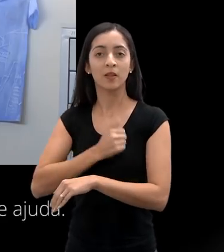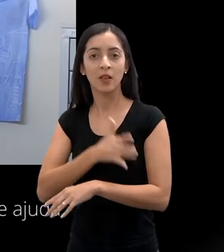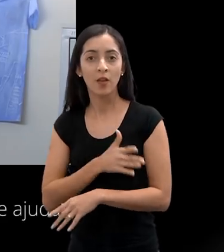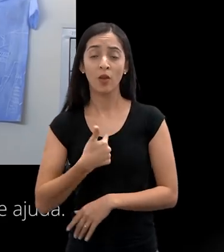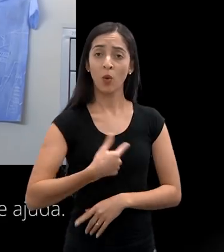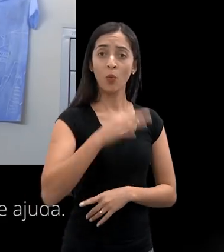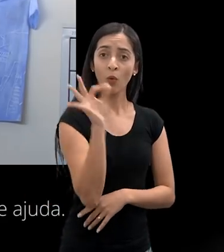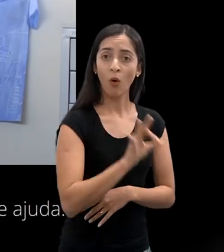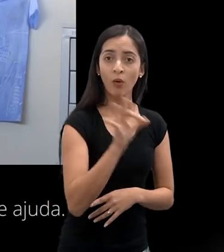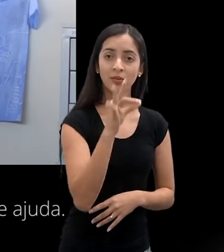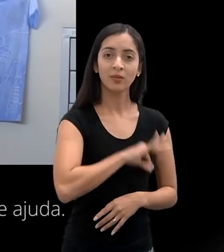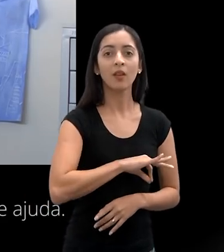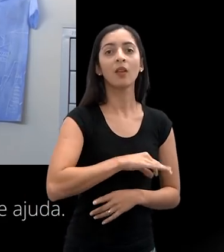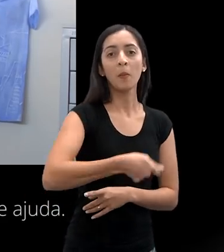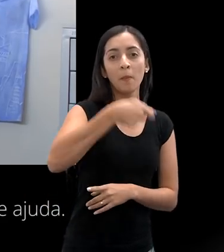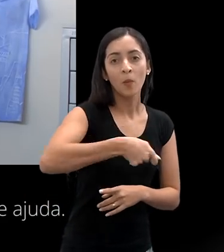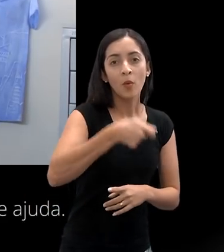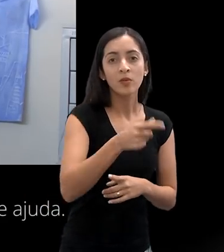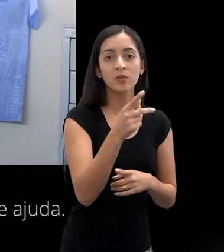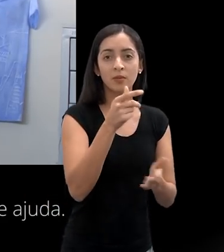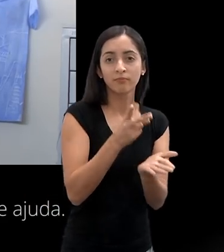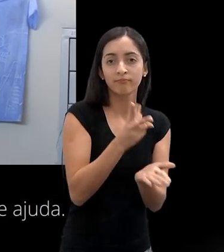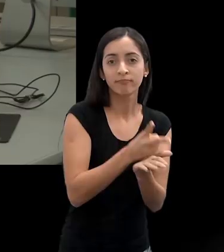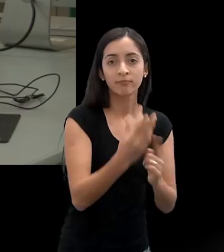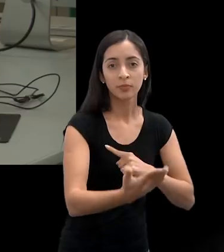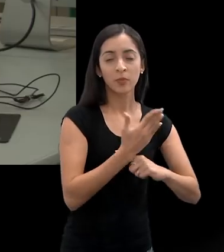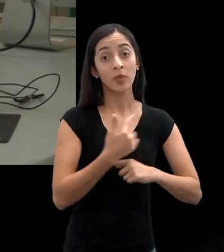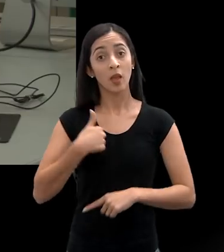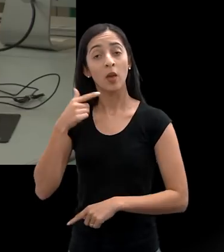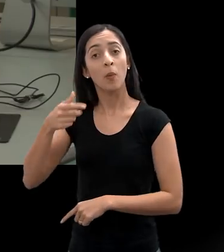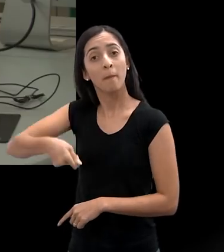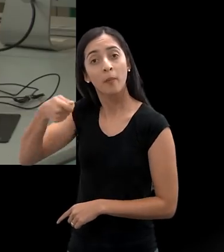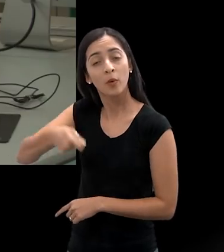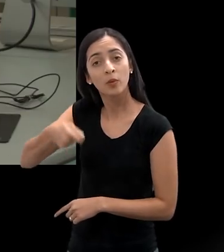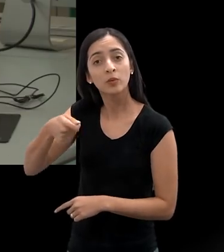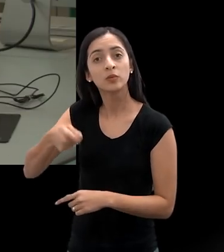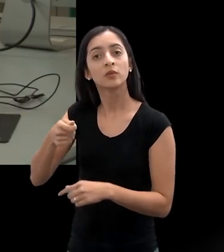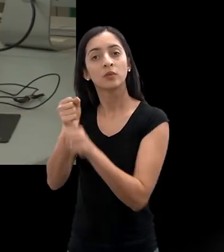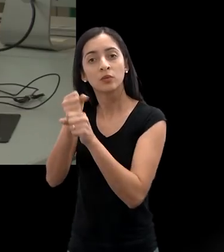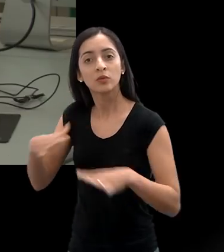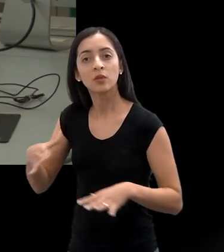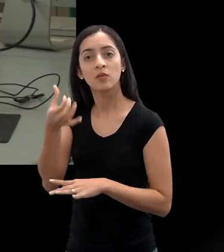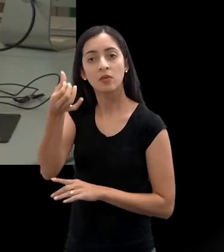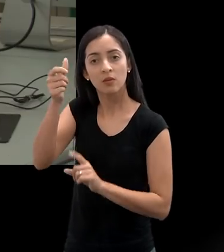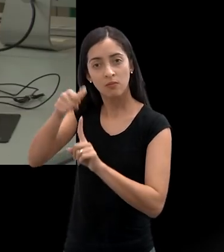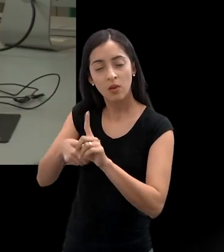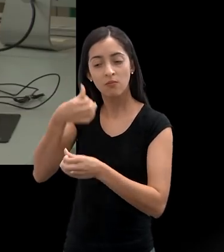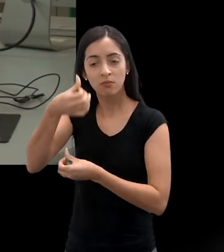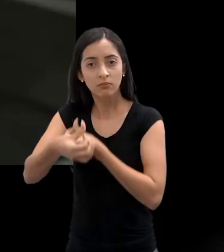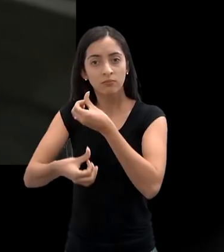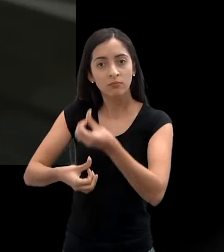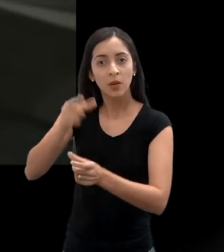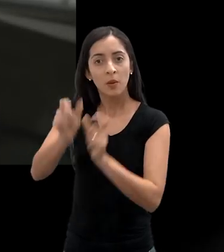Eu tenho conta por renda e é a bolsa permanência que me ajuda. Eu recebo bolsa de extensão durante